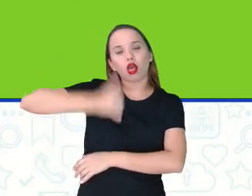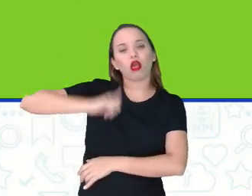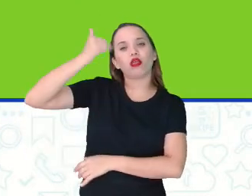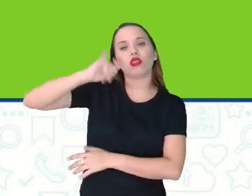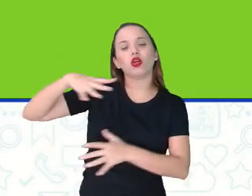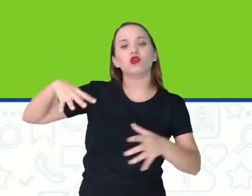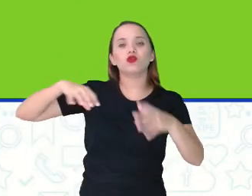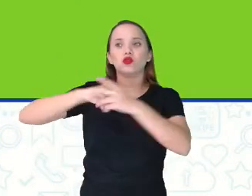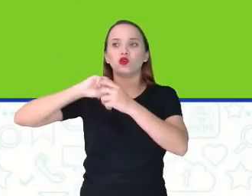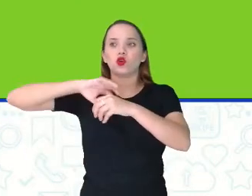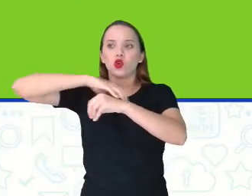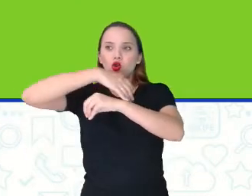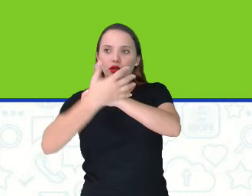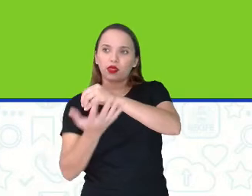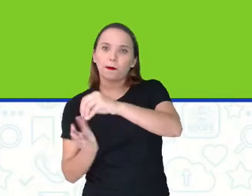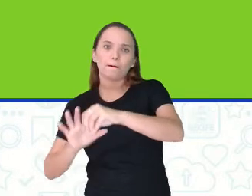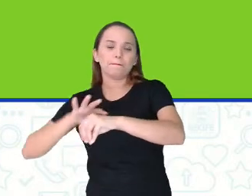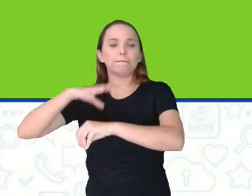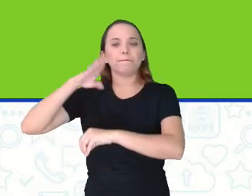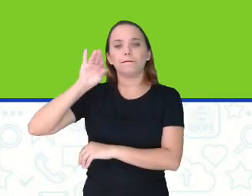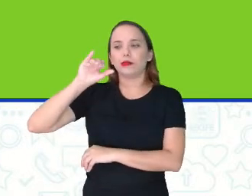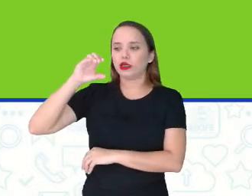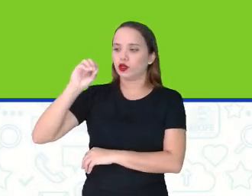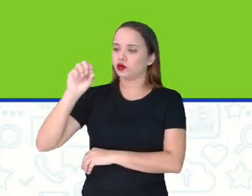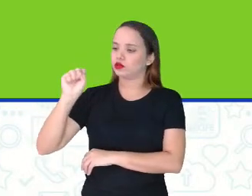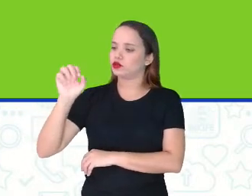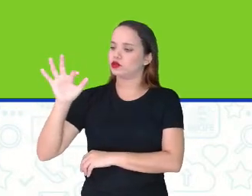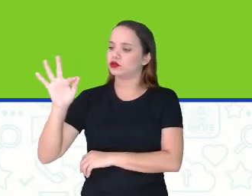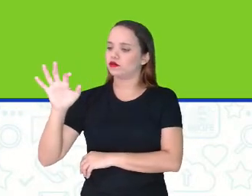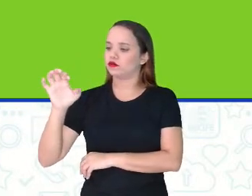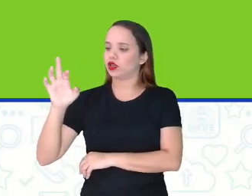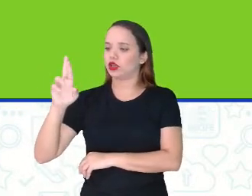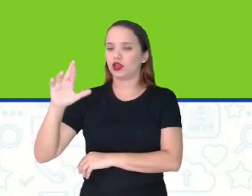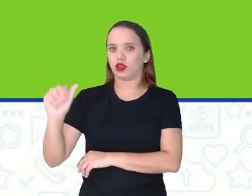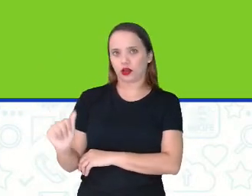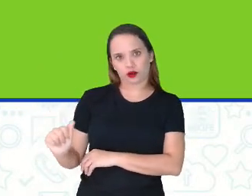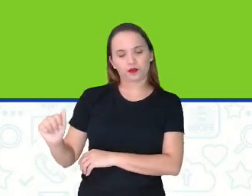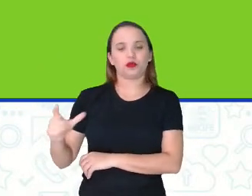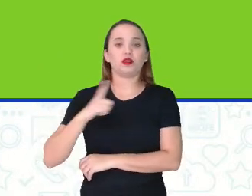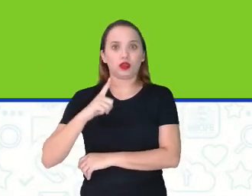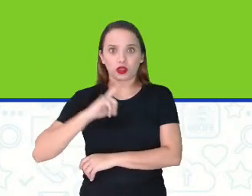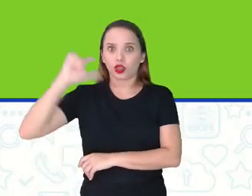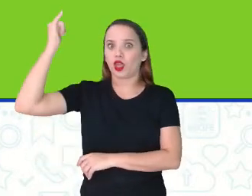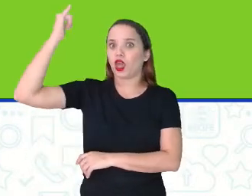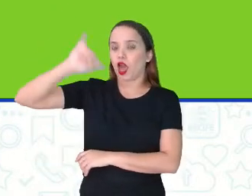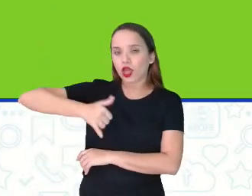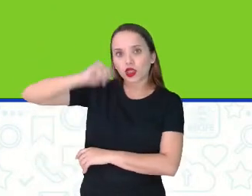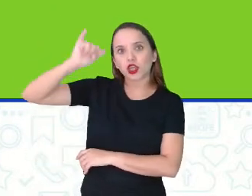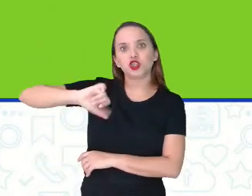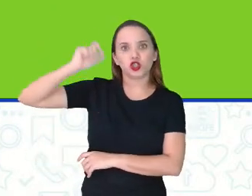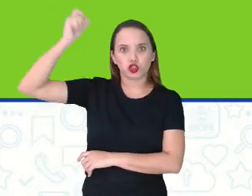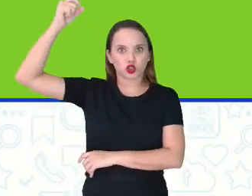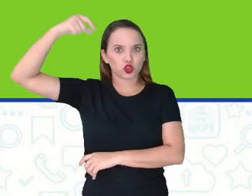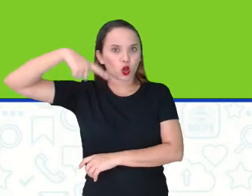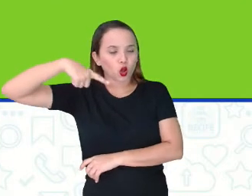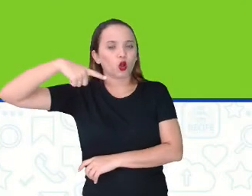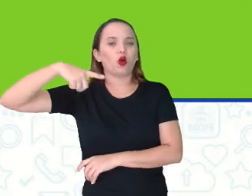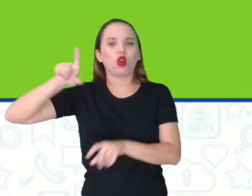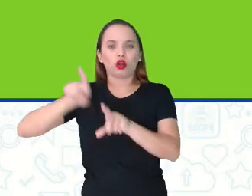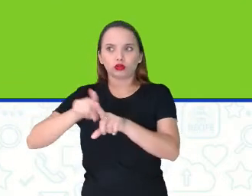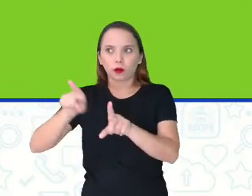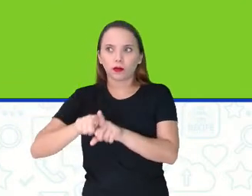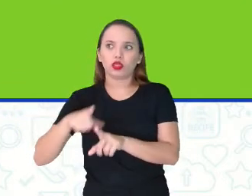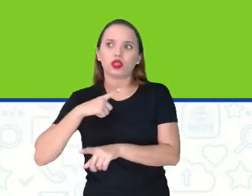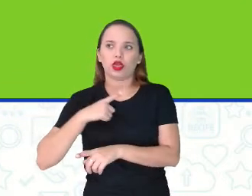de energia que vocês podem ver, tanto a energia solar, como elas trazem uma energia, porque elas